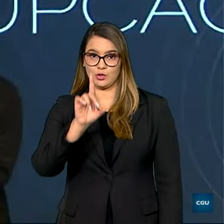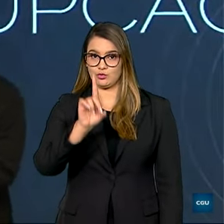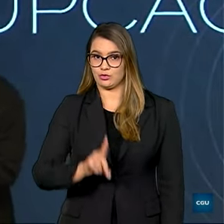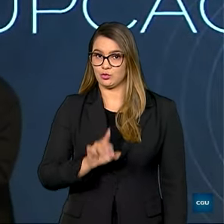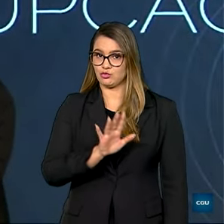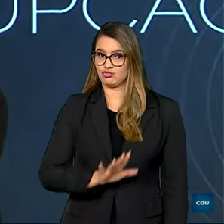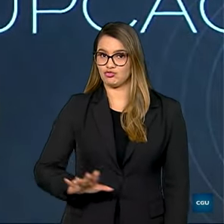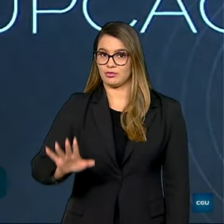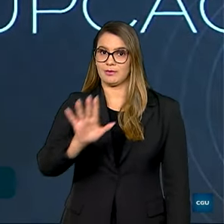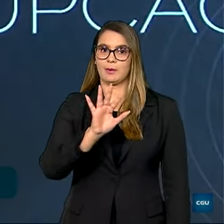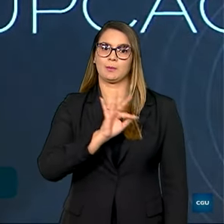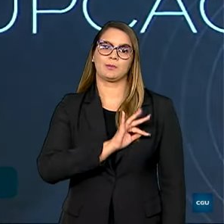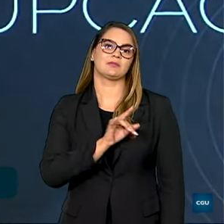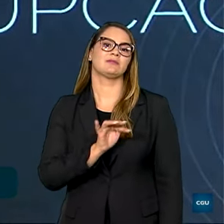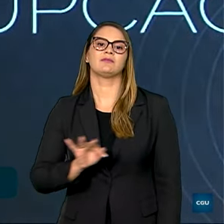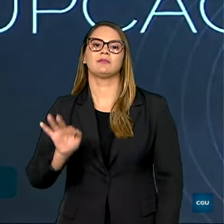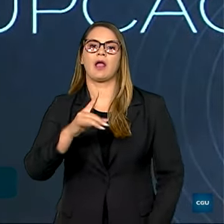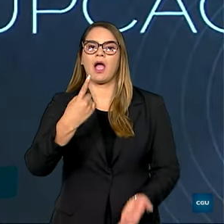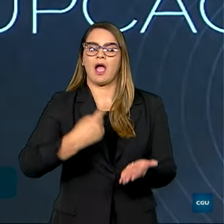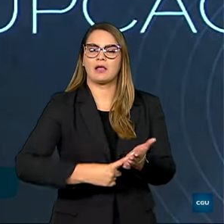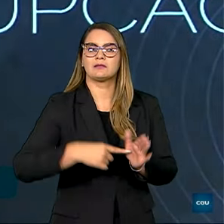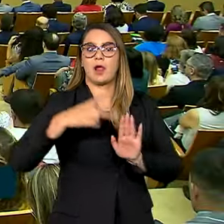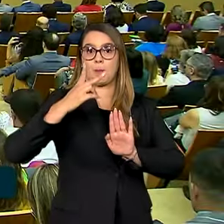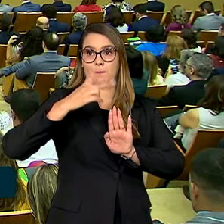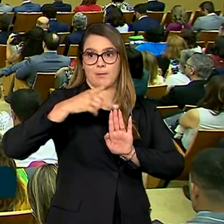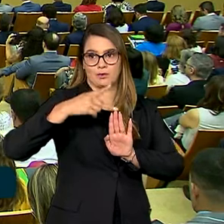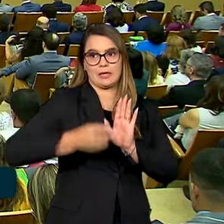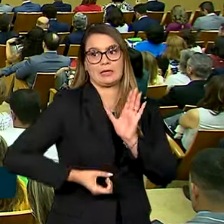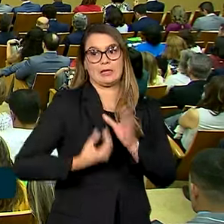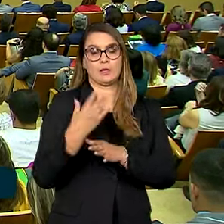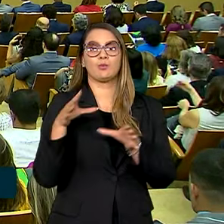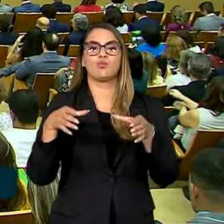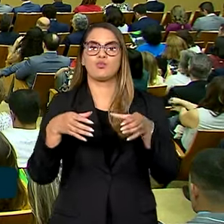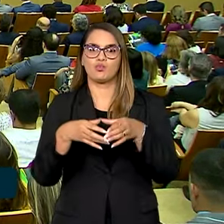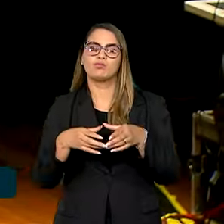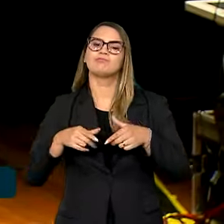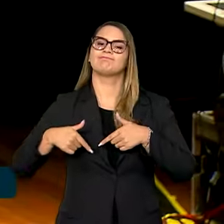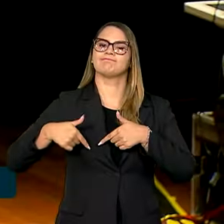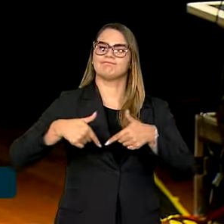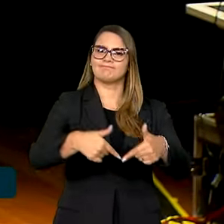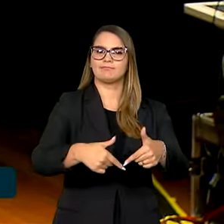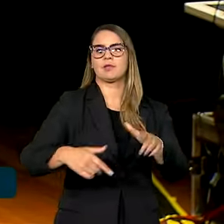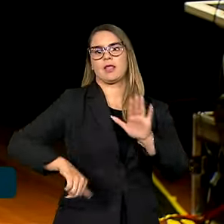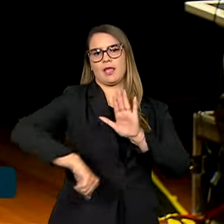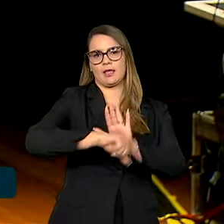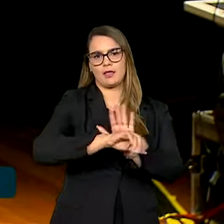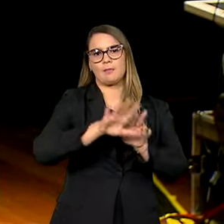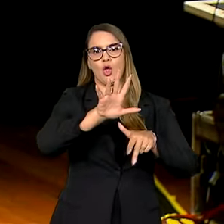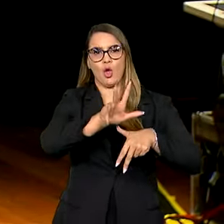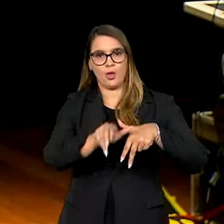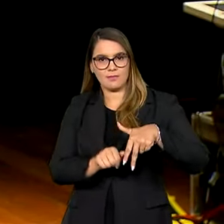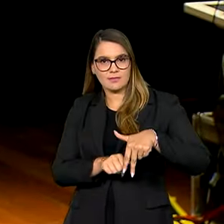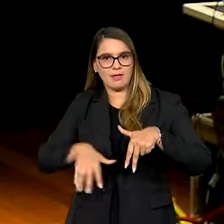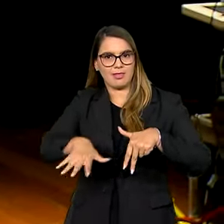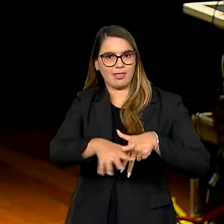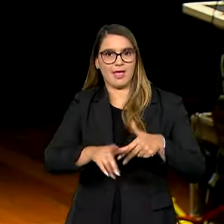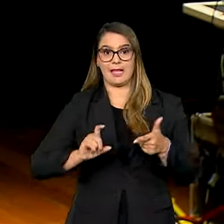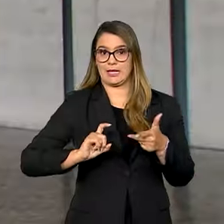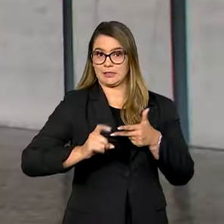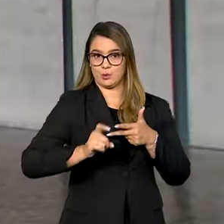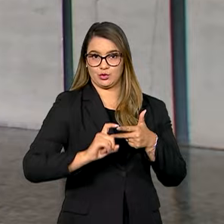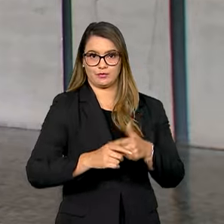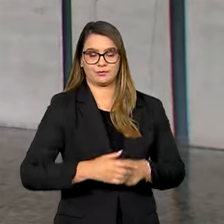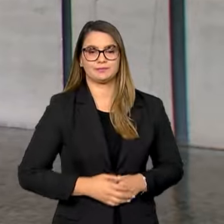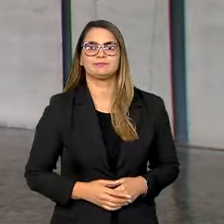da Polícia Federal assinaram uma portaria que cria um grupo integrado para enfrentar crimes de corrupção no âmbito do Executivo